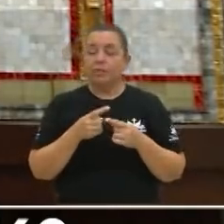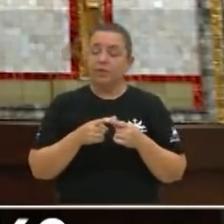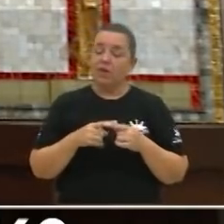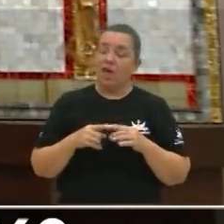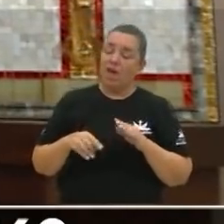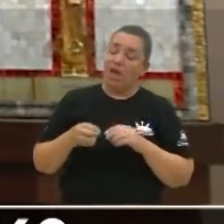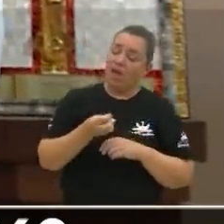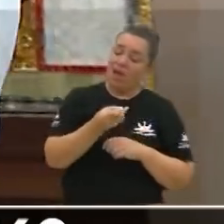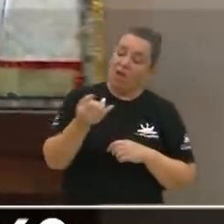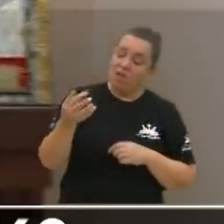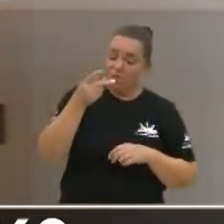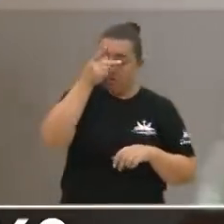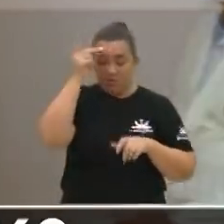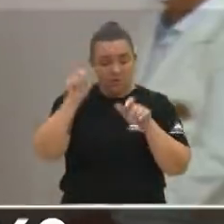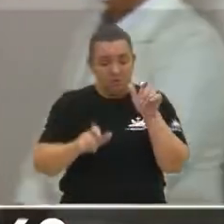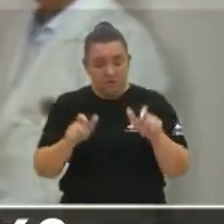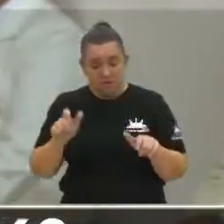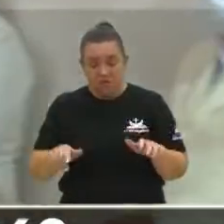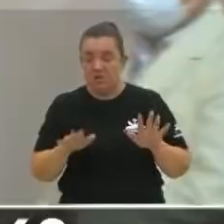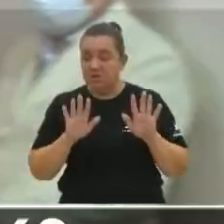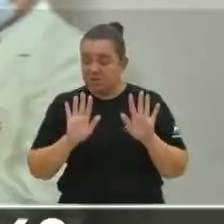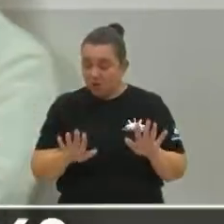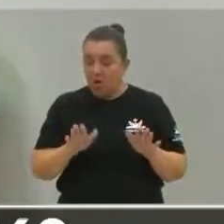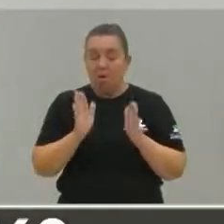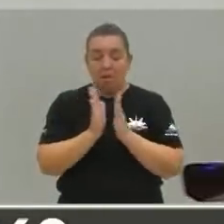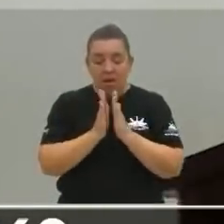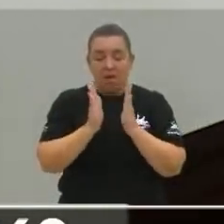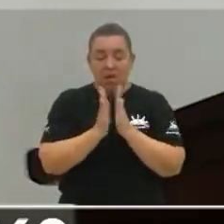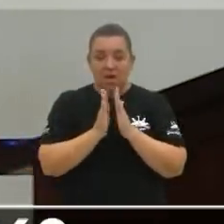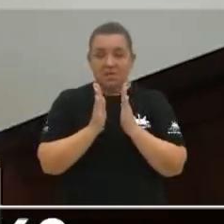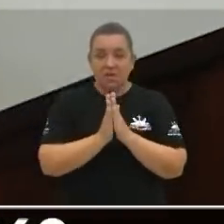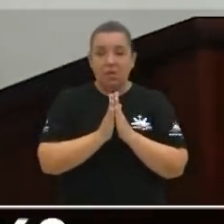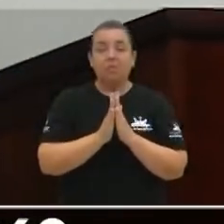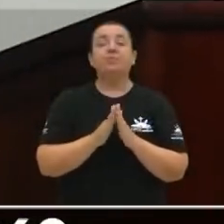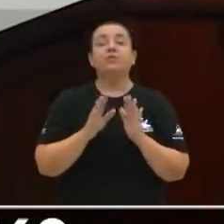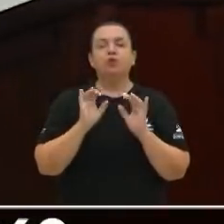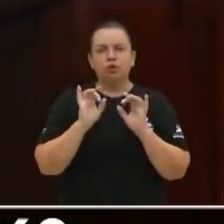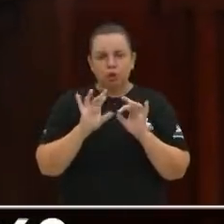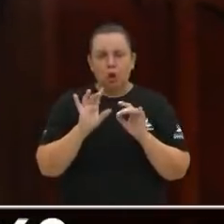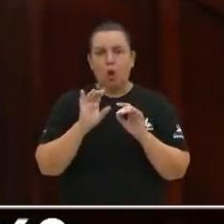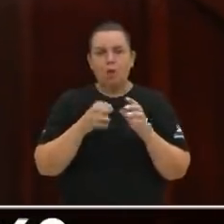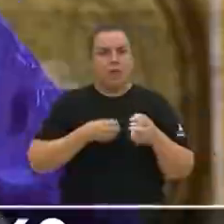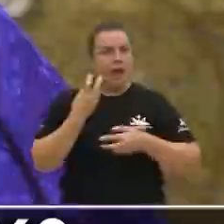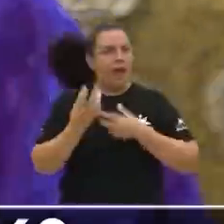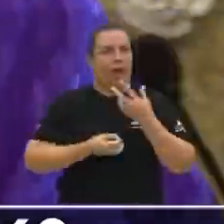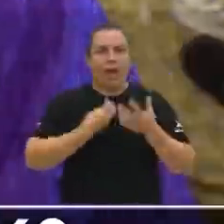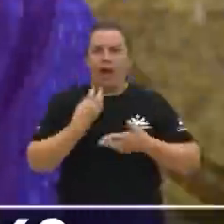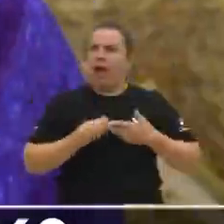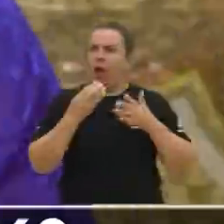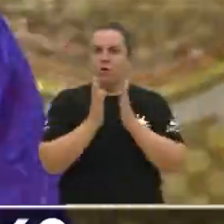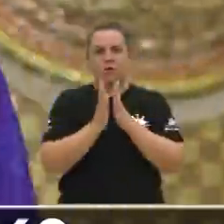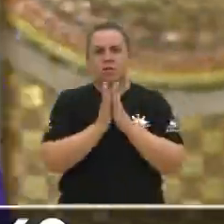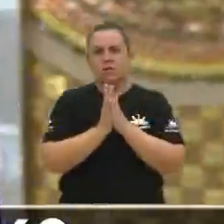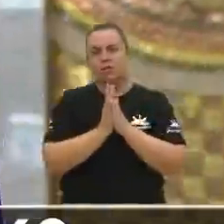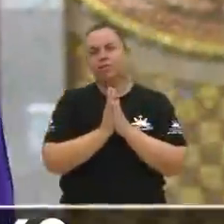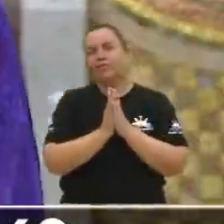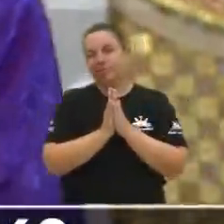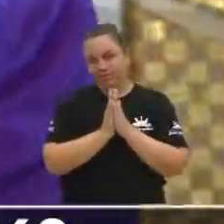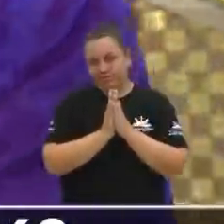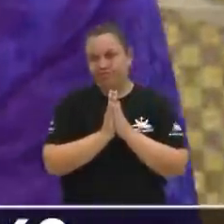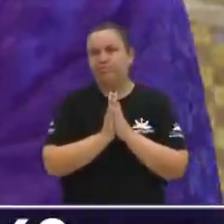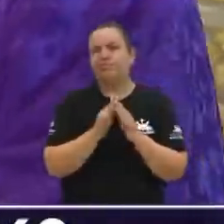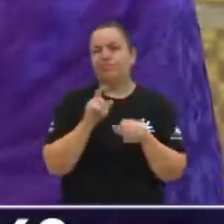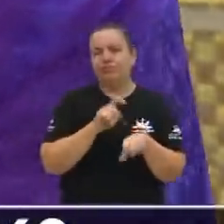pessoas só intensifica uma oração o Aterro foram as orações